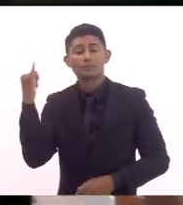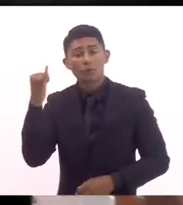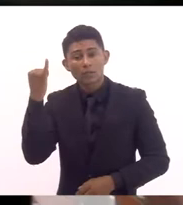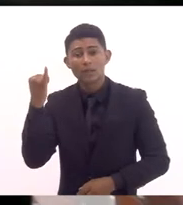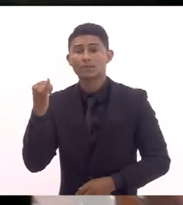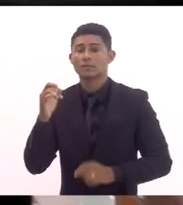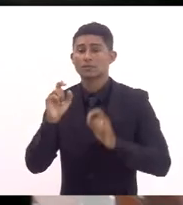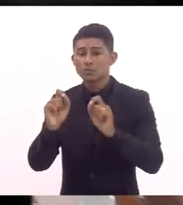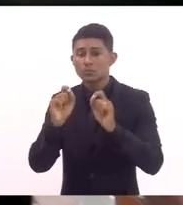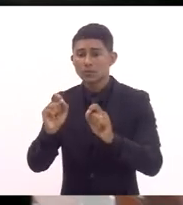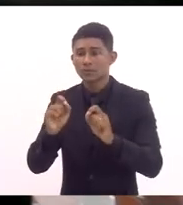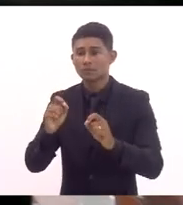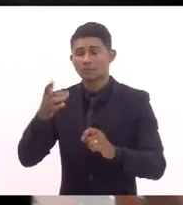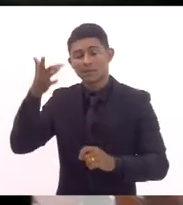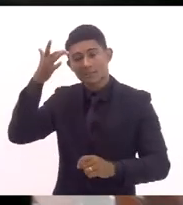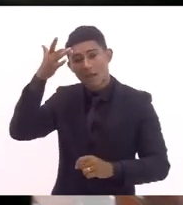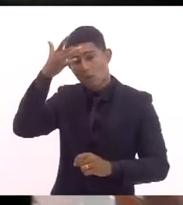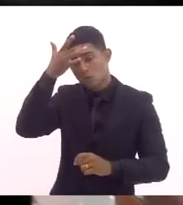mental materna